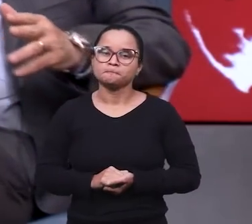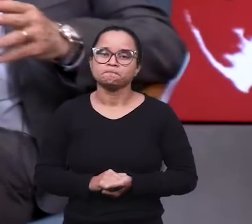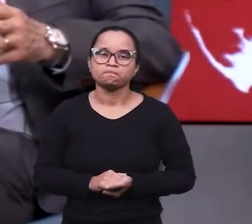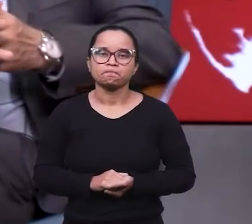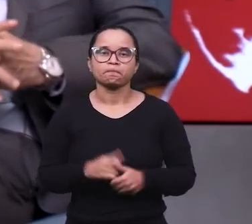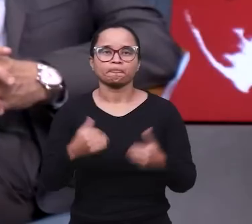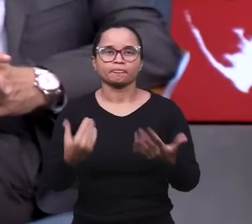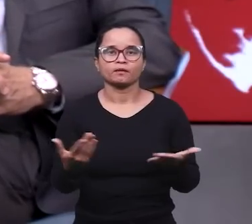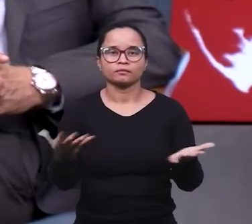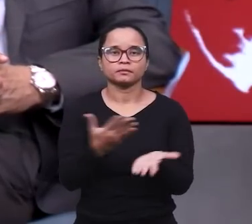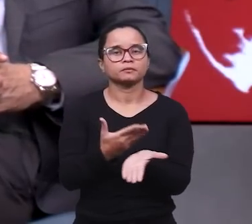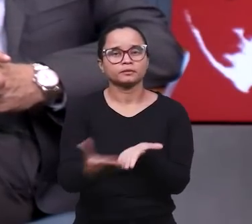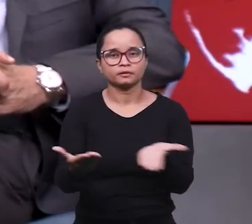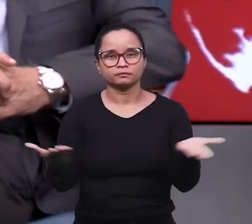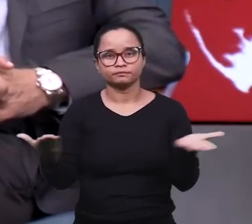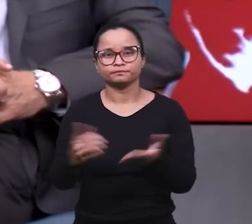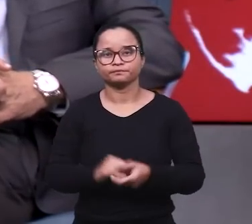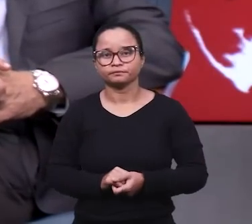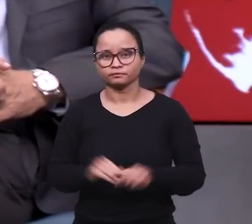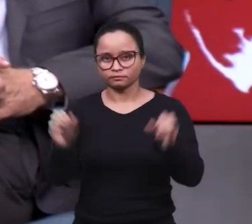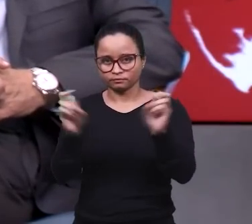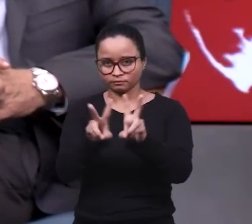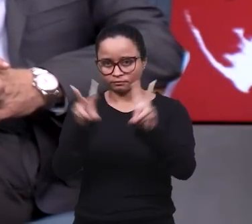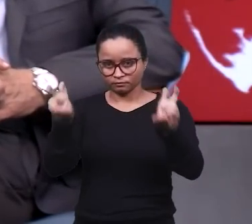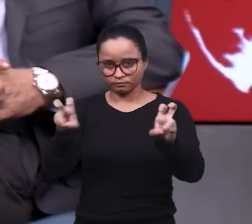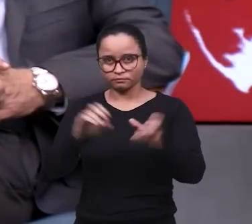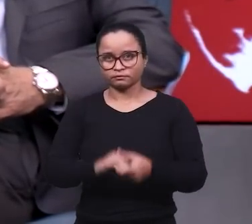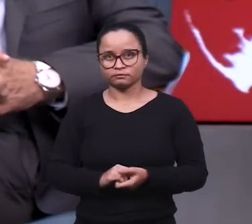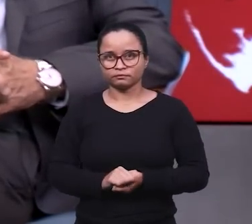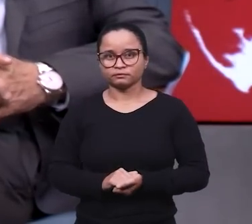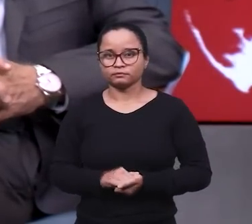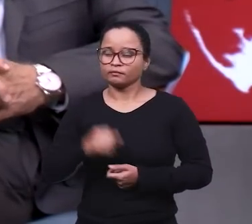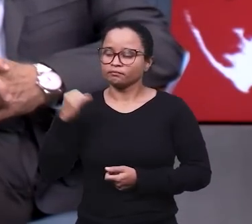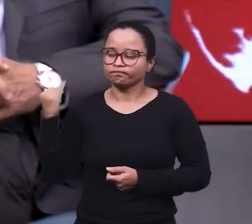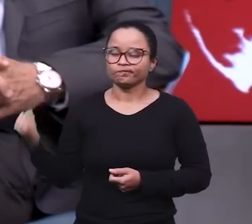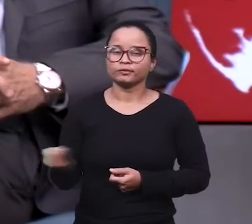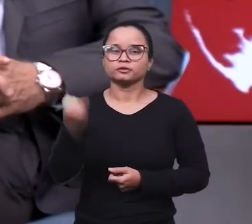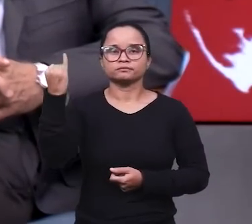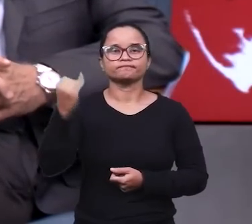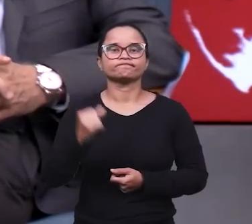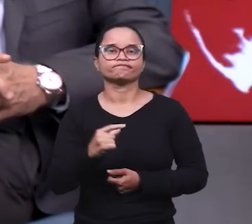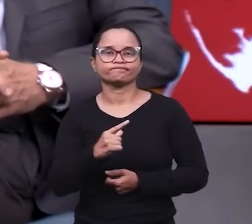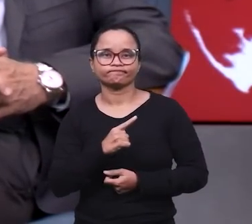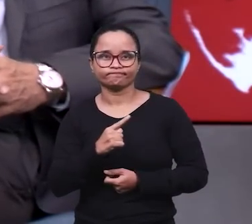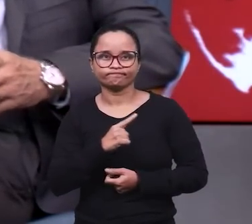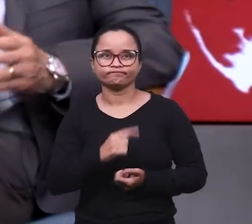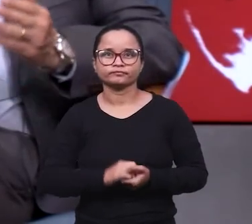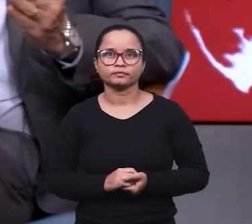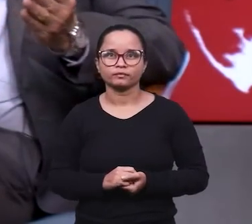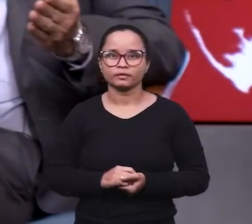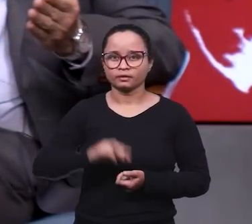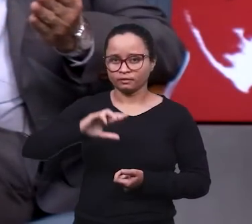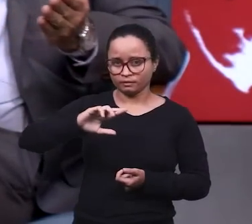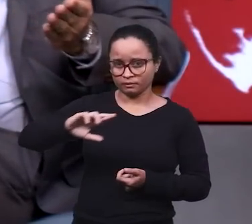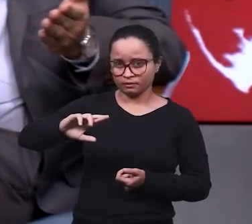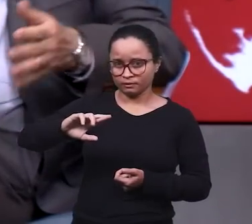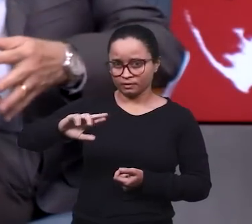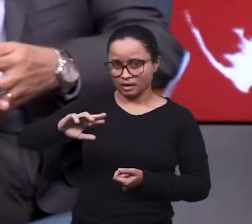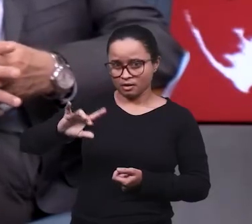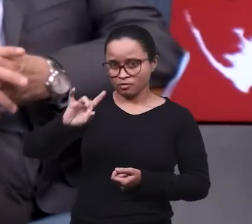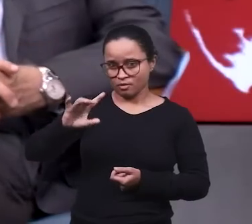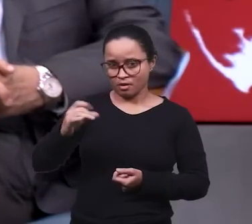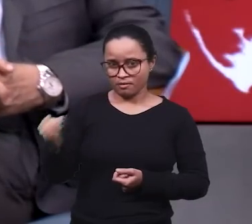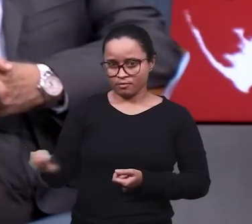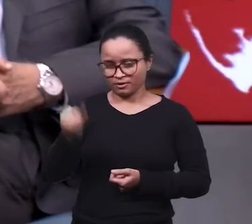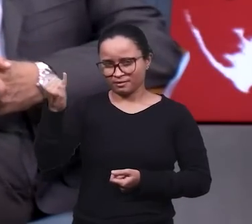Hoje nós vamos começar a falar sobre um assunto muito importante. Não só foi importante